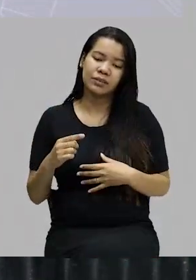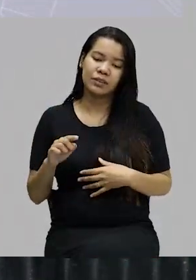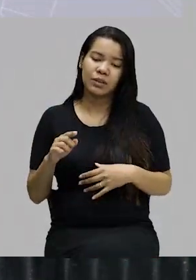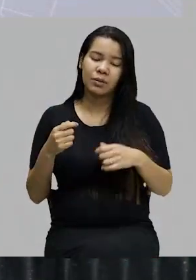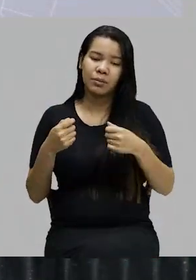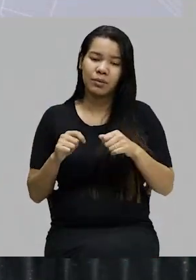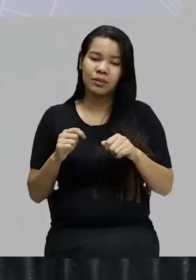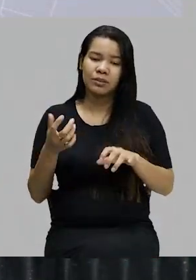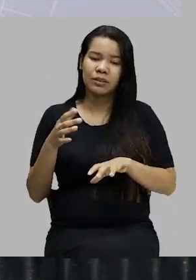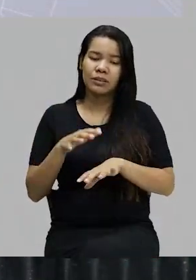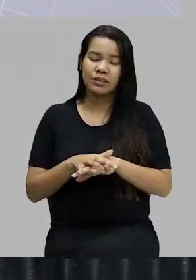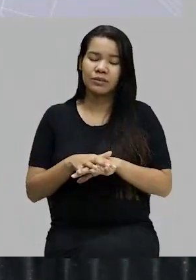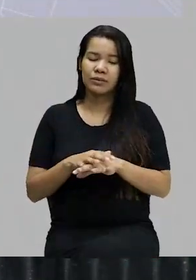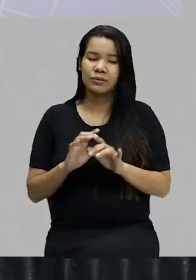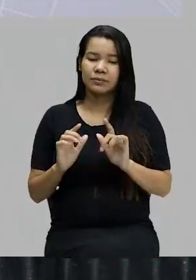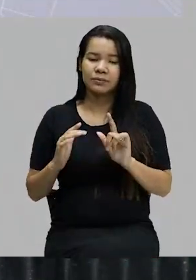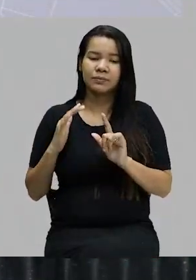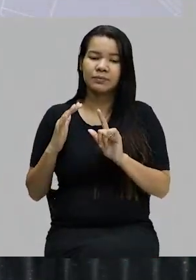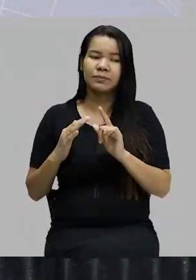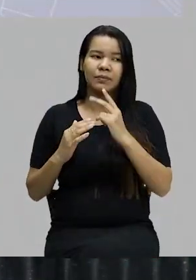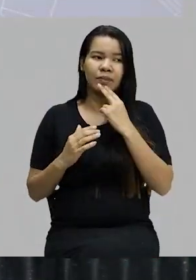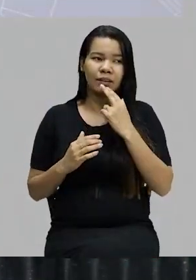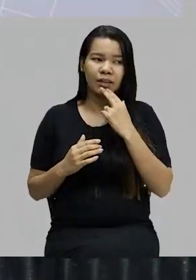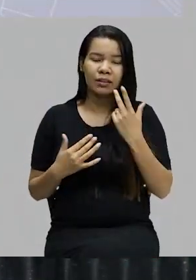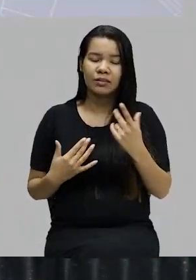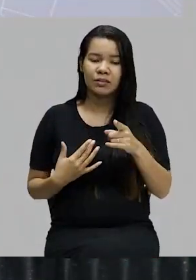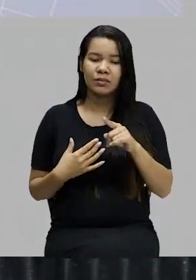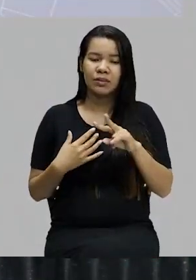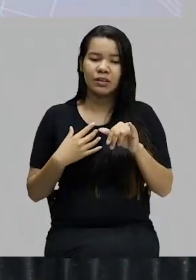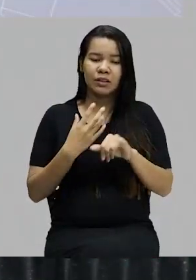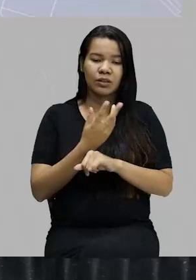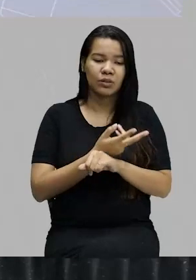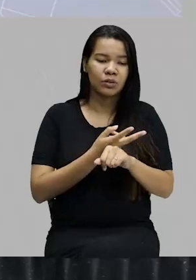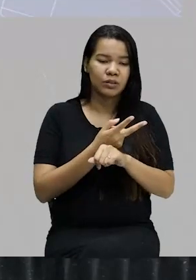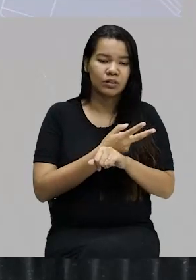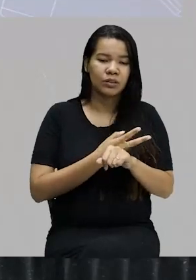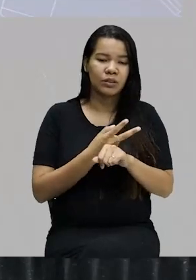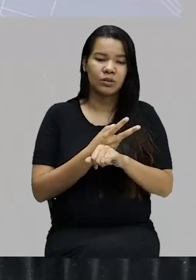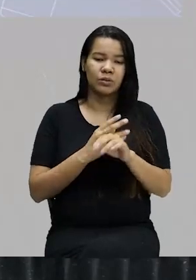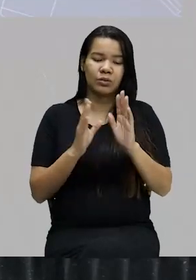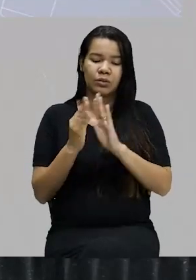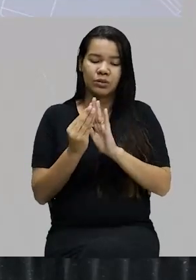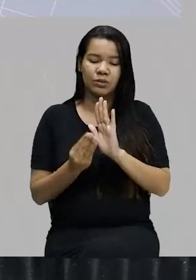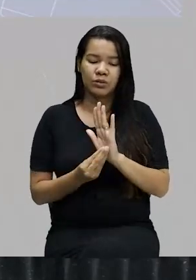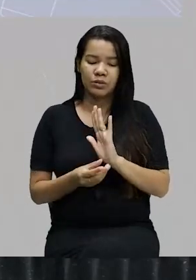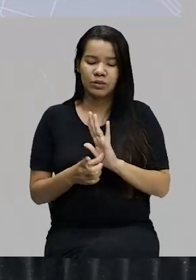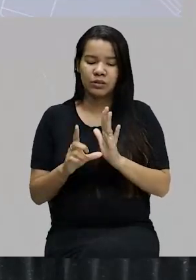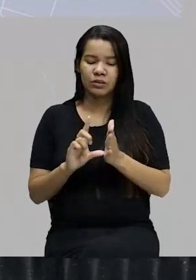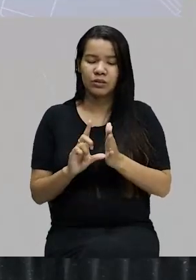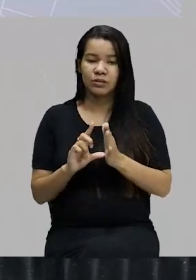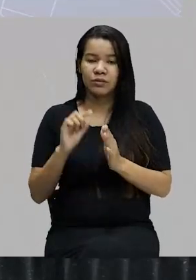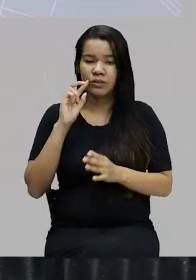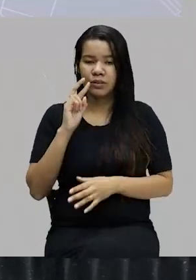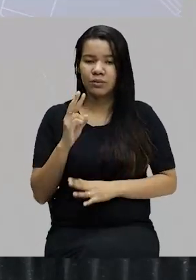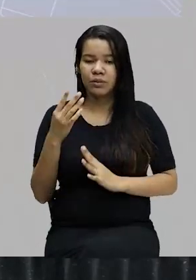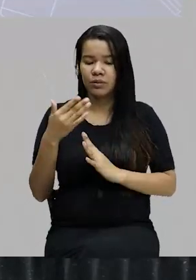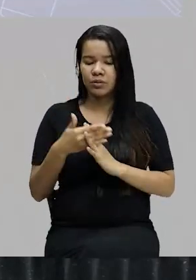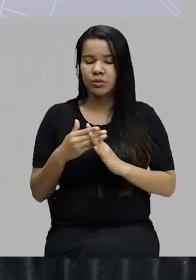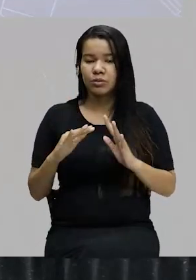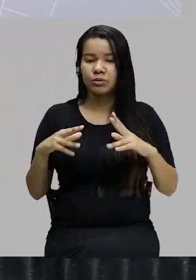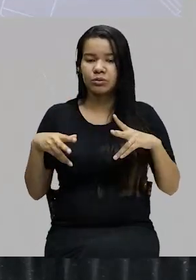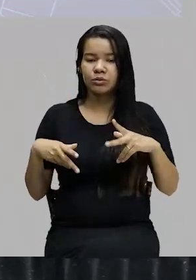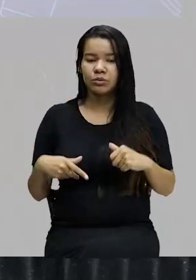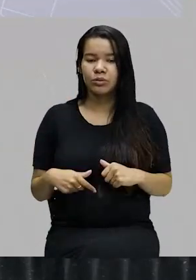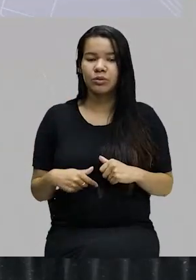podem acessar a plataforma Gonçalves Dias. Lá vocês vão encontrar o conteúdo anterior ao arcadismo, vocês vão ver o barroco com todas as suas figuras